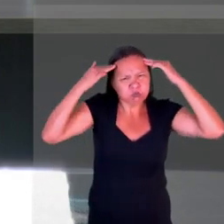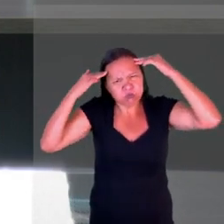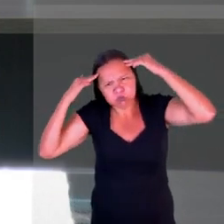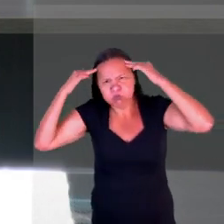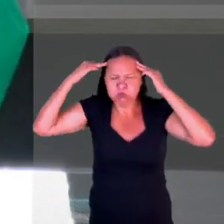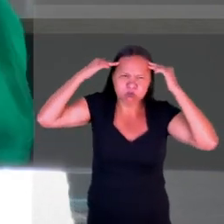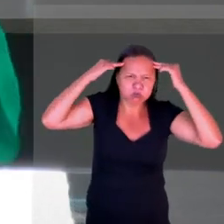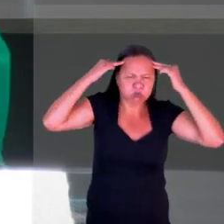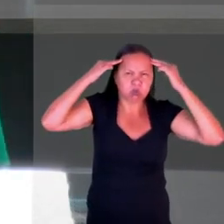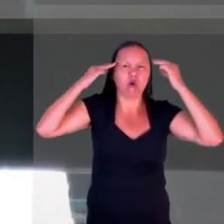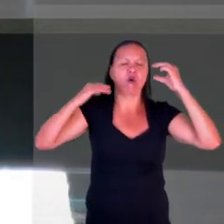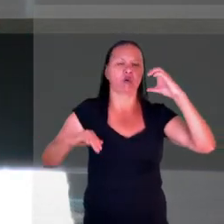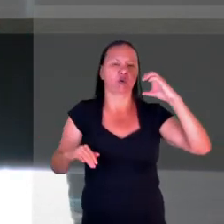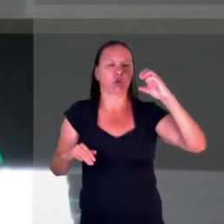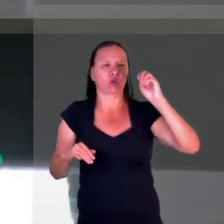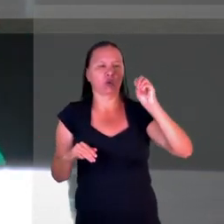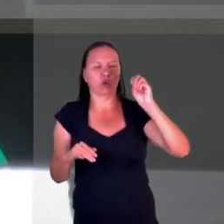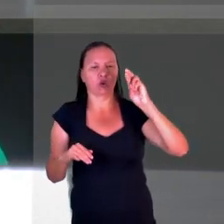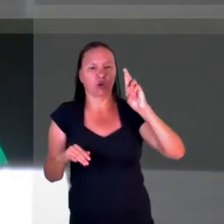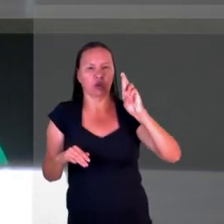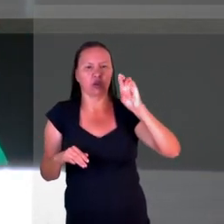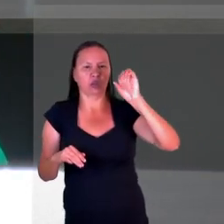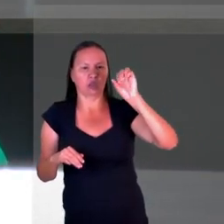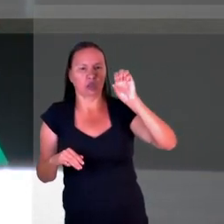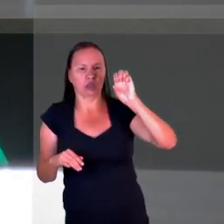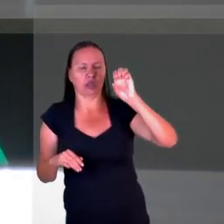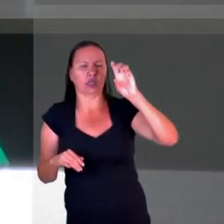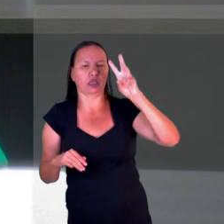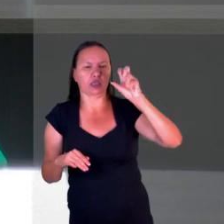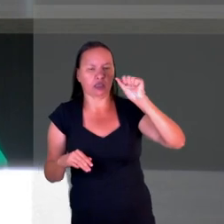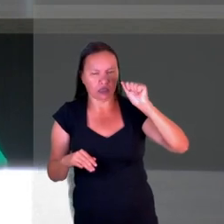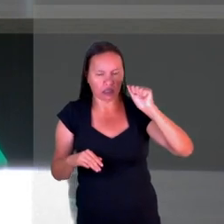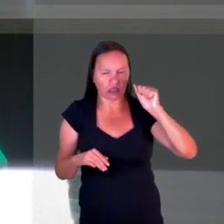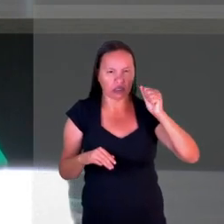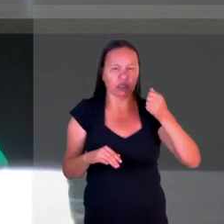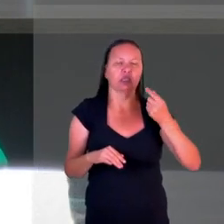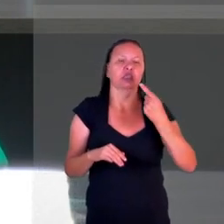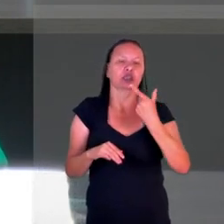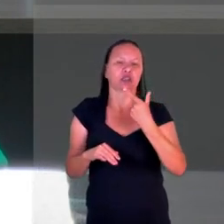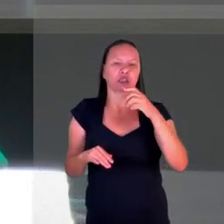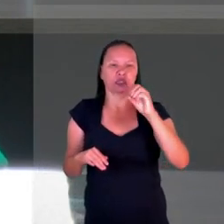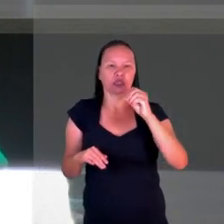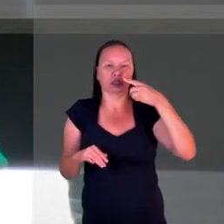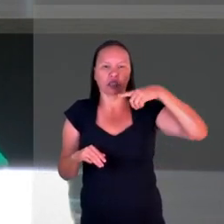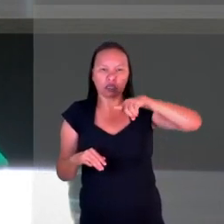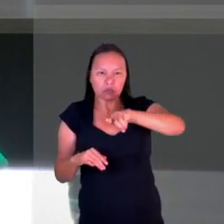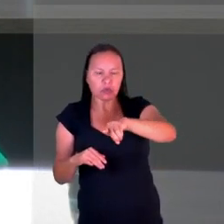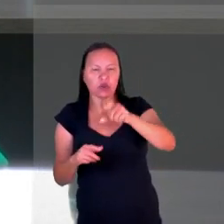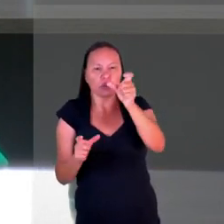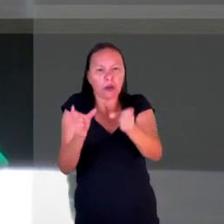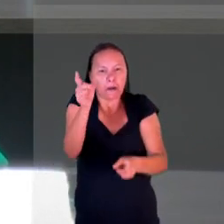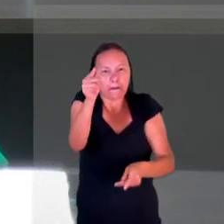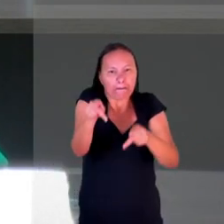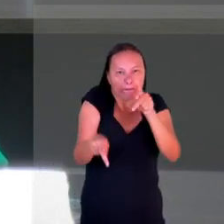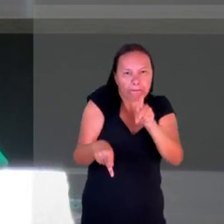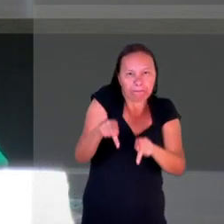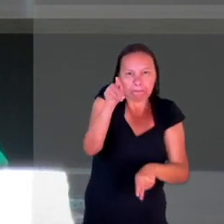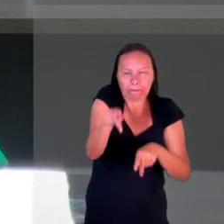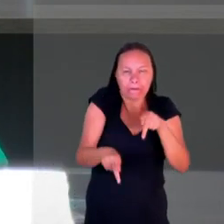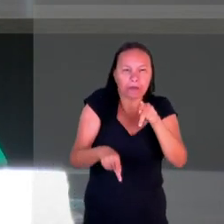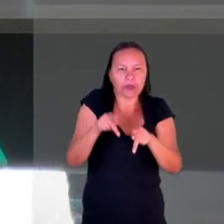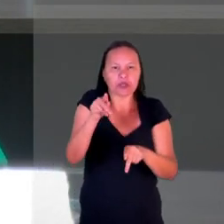Coreia foi feita uma pesquisa com 10 milhões de pessoas e foi associado o